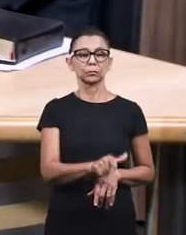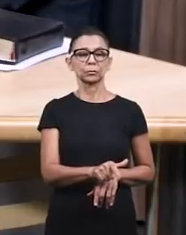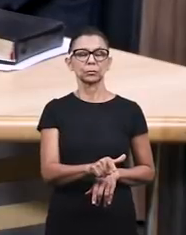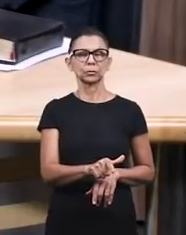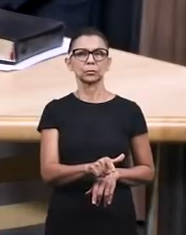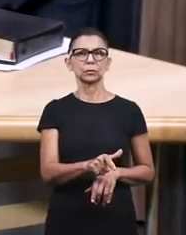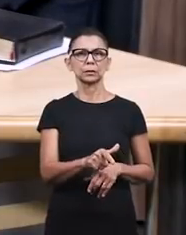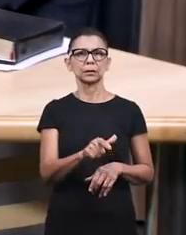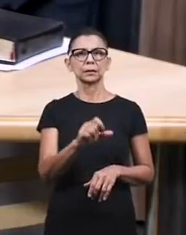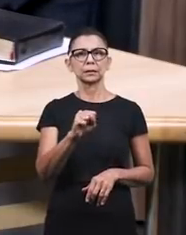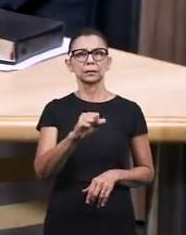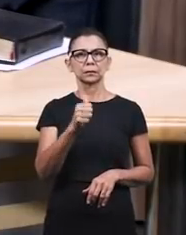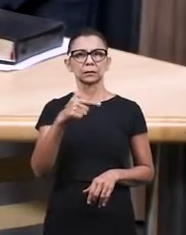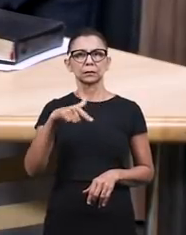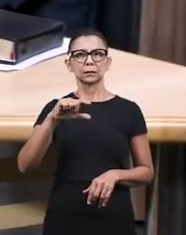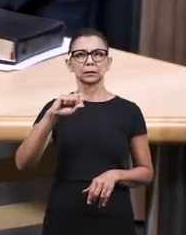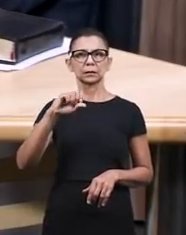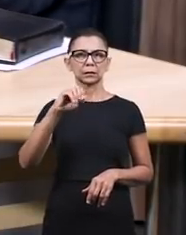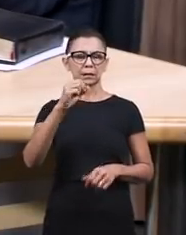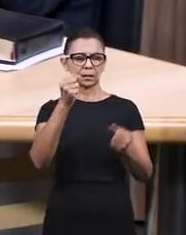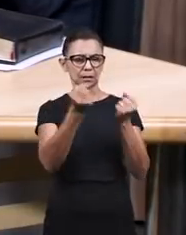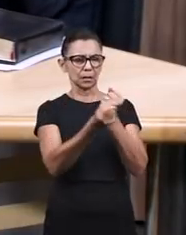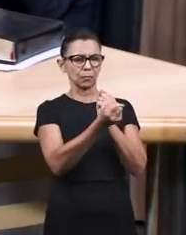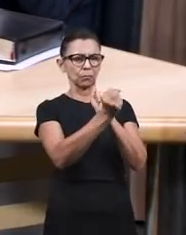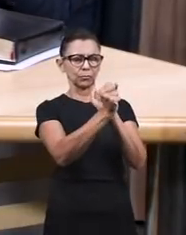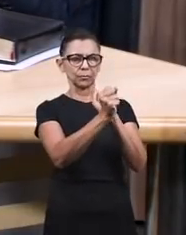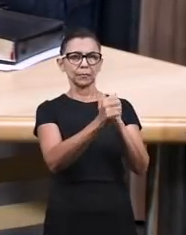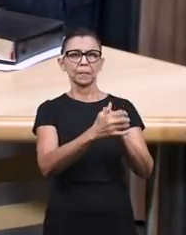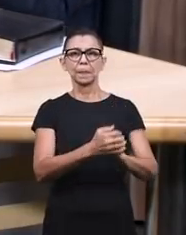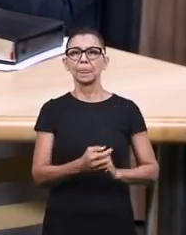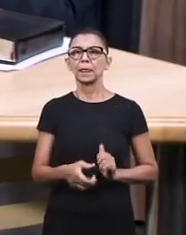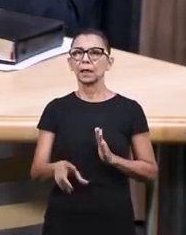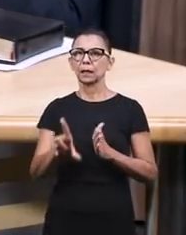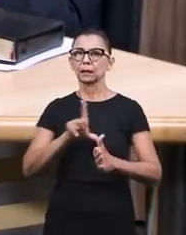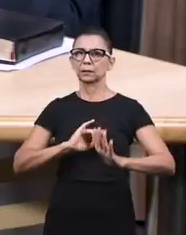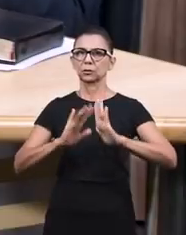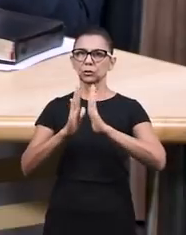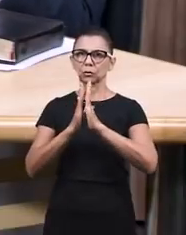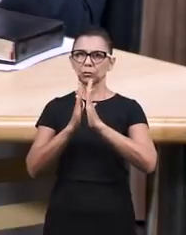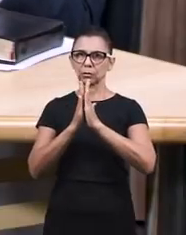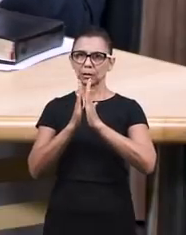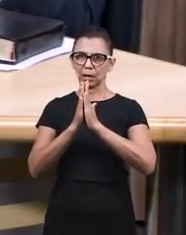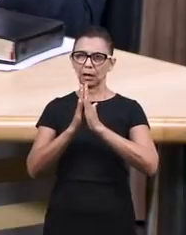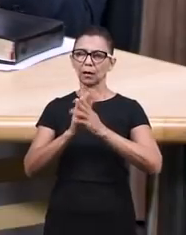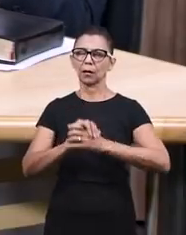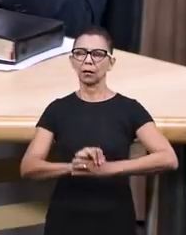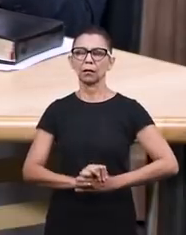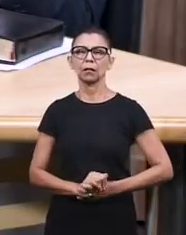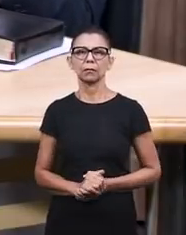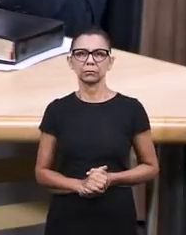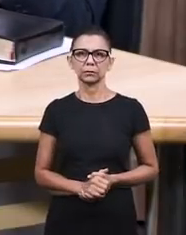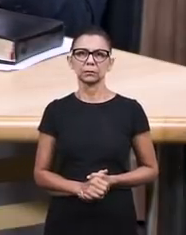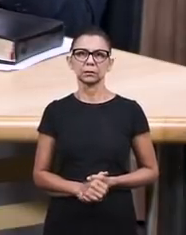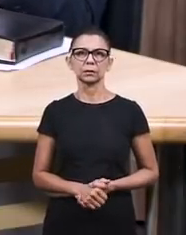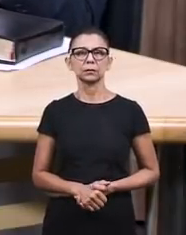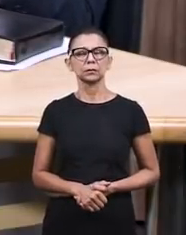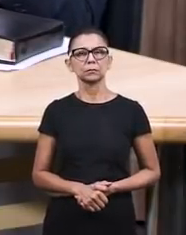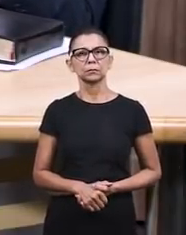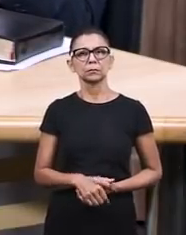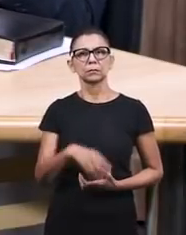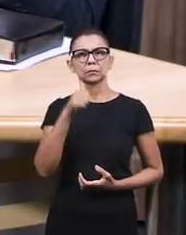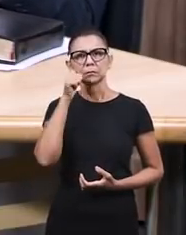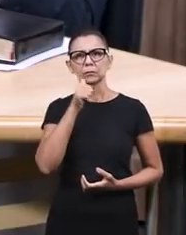oravam pelos seus filhos. Eu quero que meu filho seja o quê na vida, né? Uhum. E você já pensou uma mãe dizendo assim, eu quero que meu filho seja um homem, uma